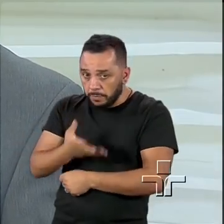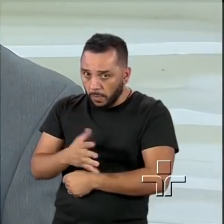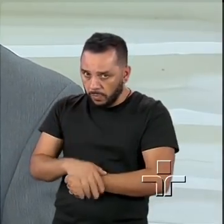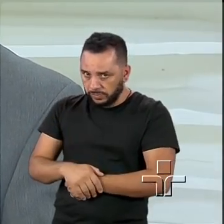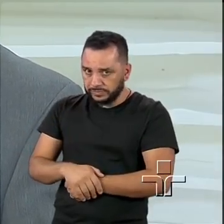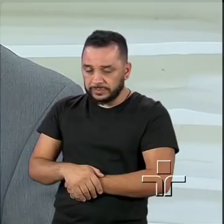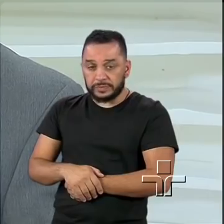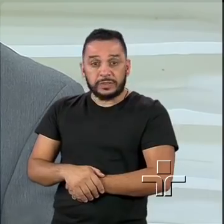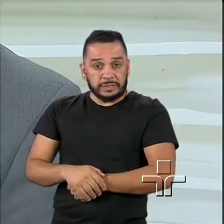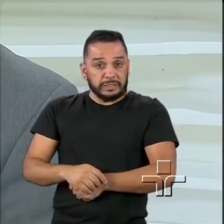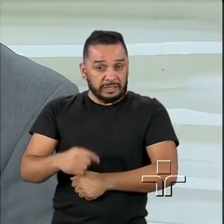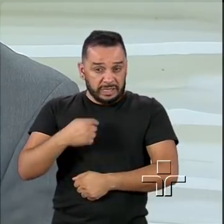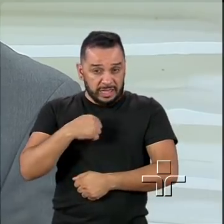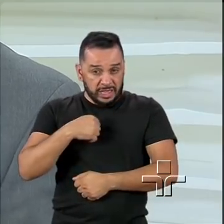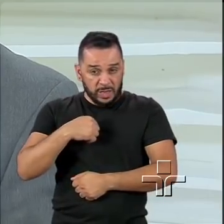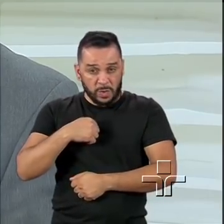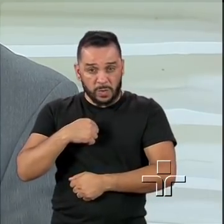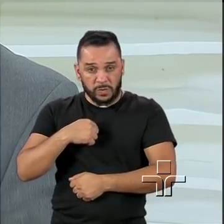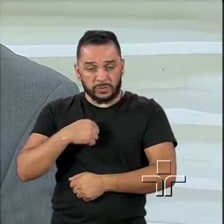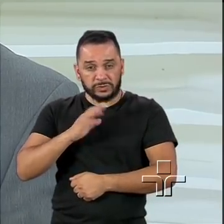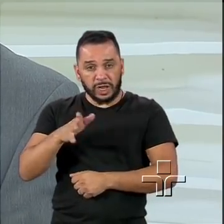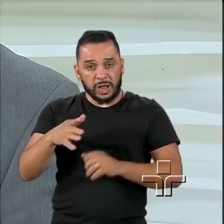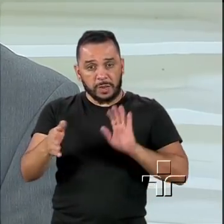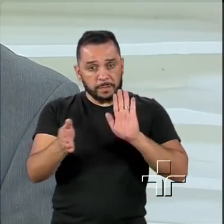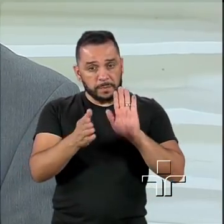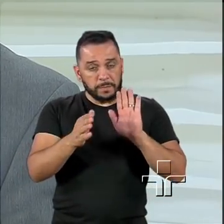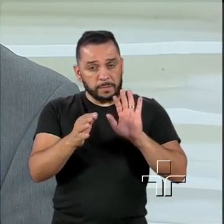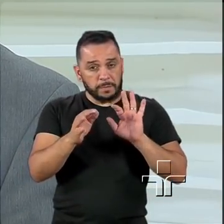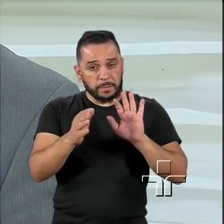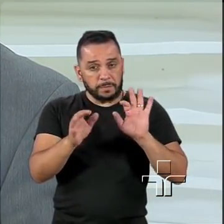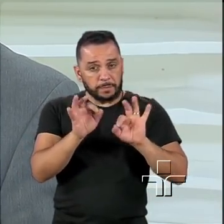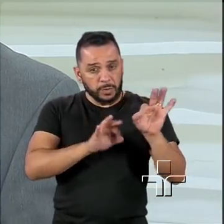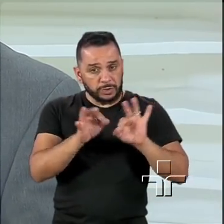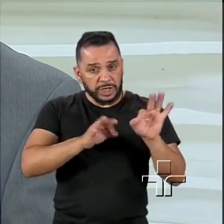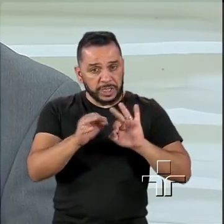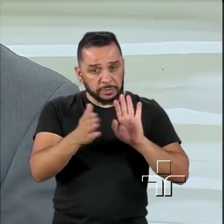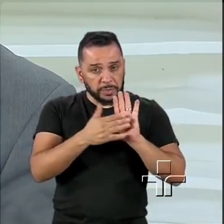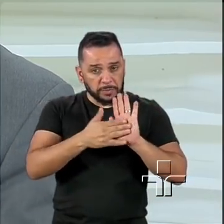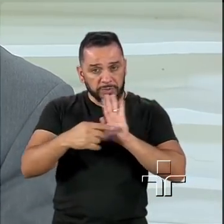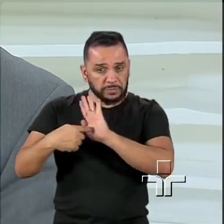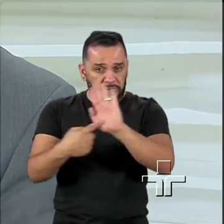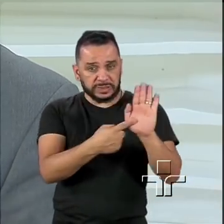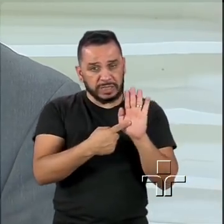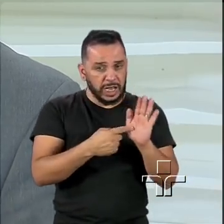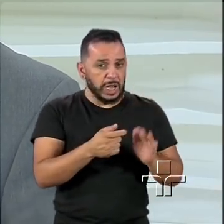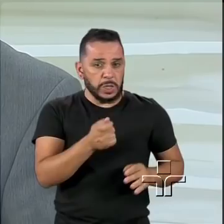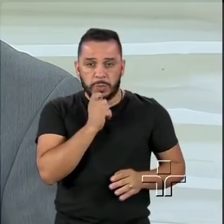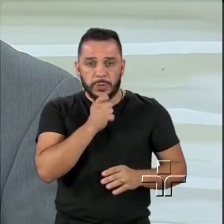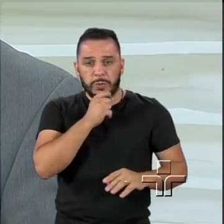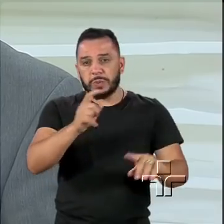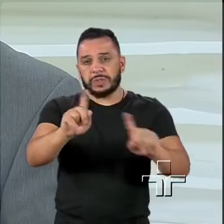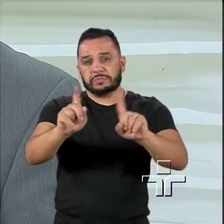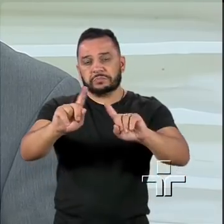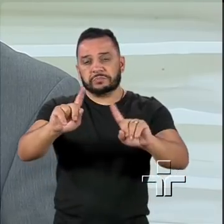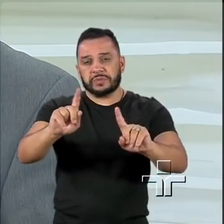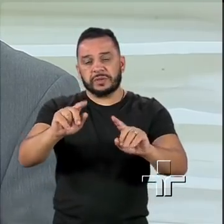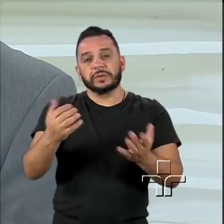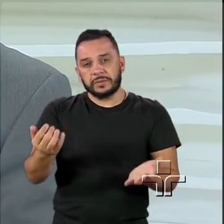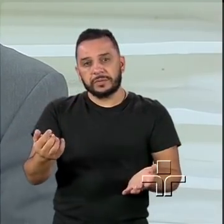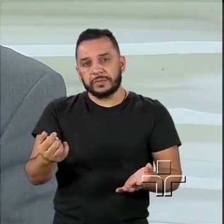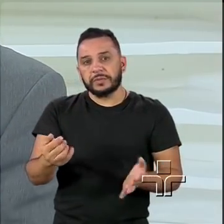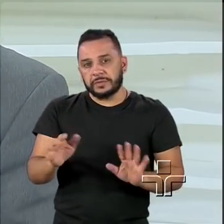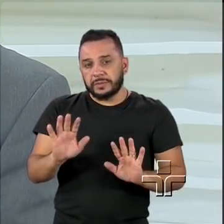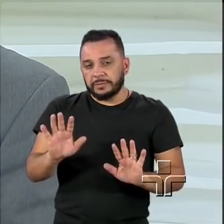não vou adiantar os meus planos em relação a isso, porque seria você espantar a caça